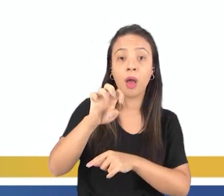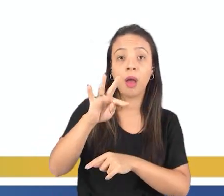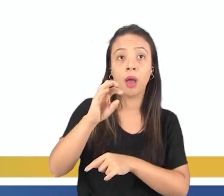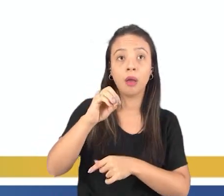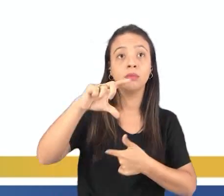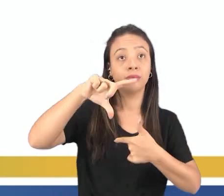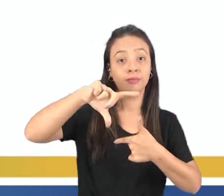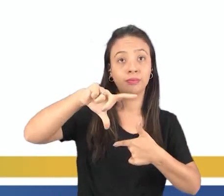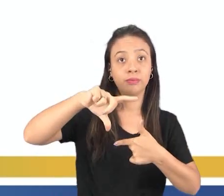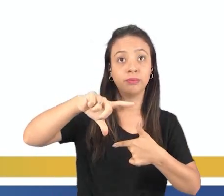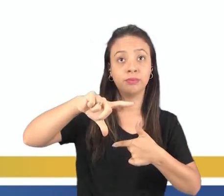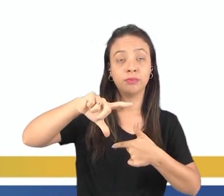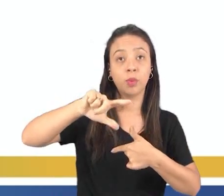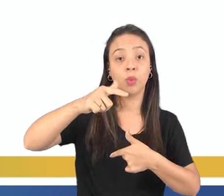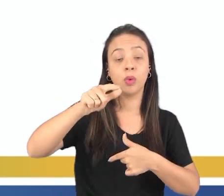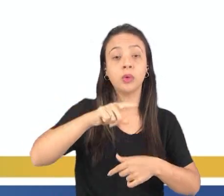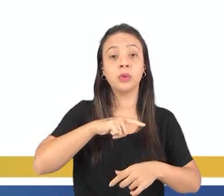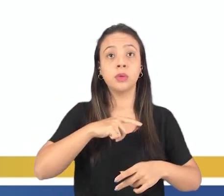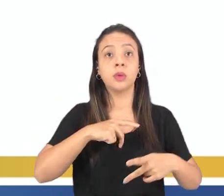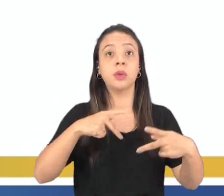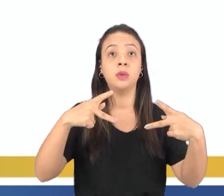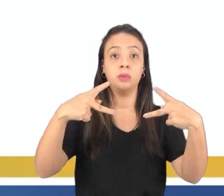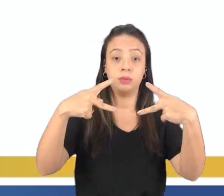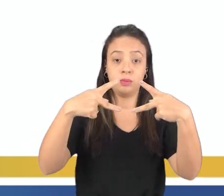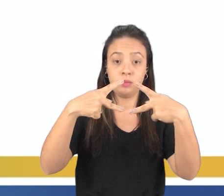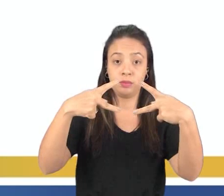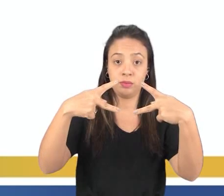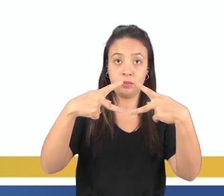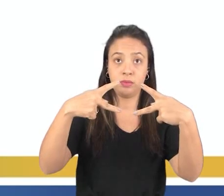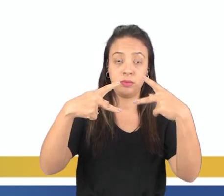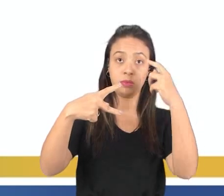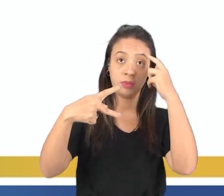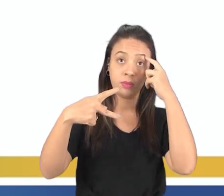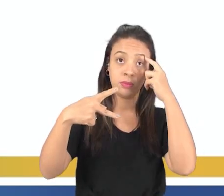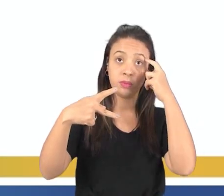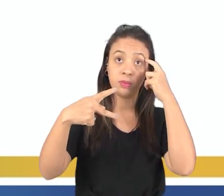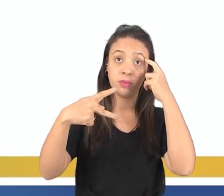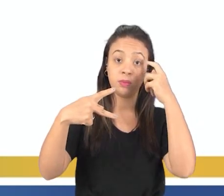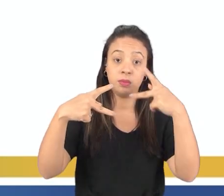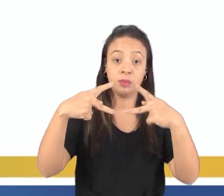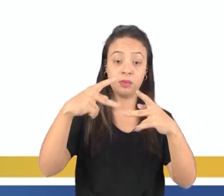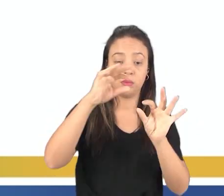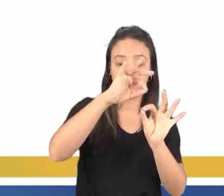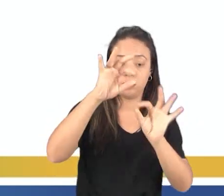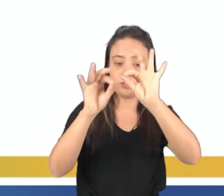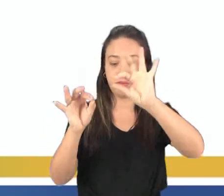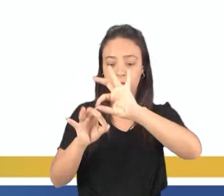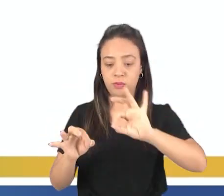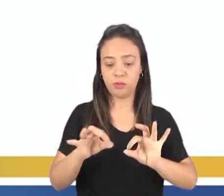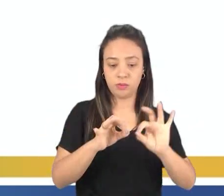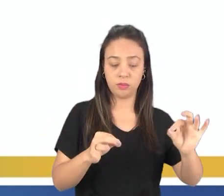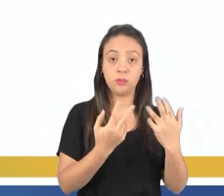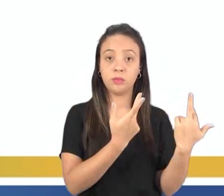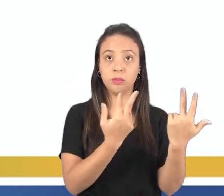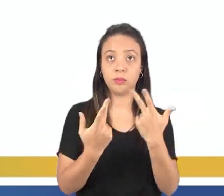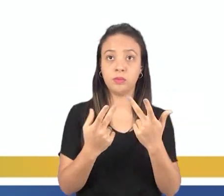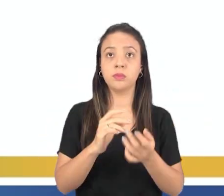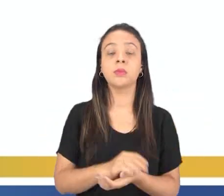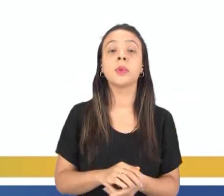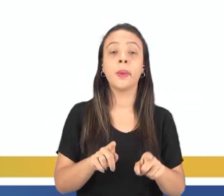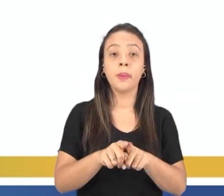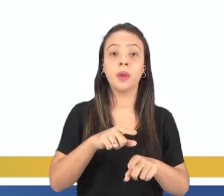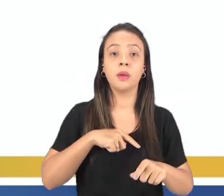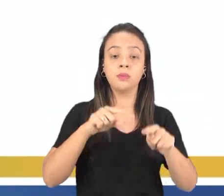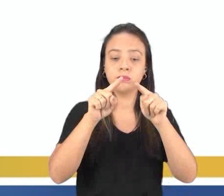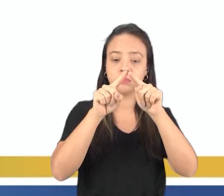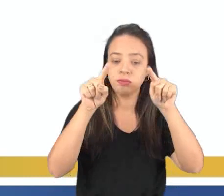retângulo o paralelogramo que possui os 4 lados com a mesma medida de comprimento nós chamamos de losango e o paralelogramo que